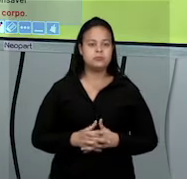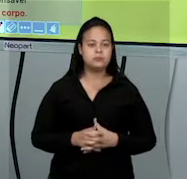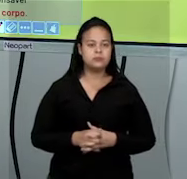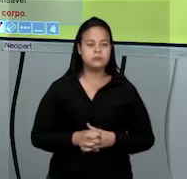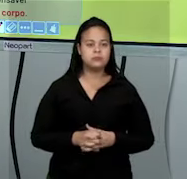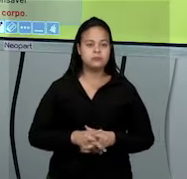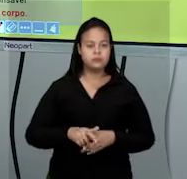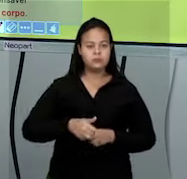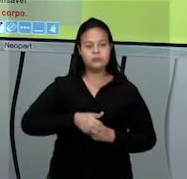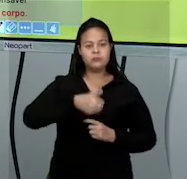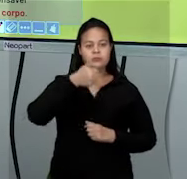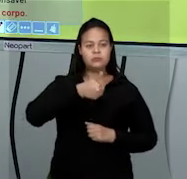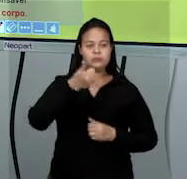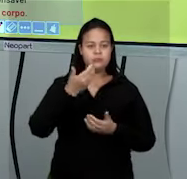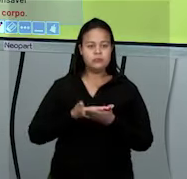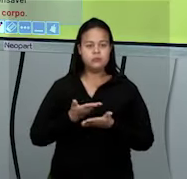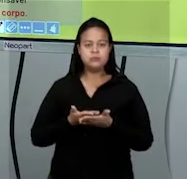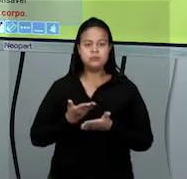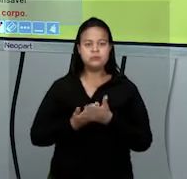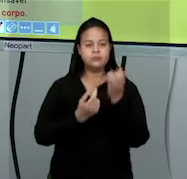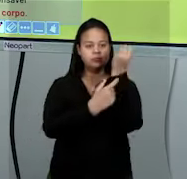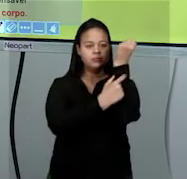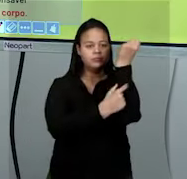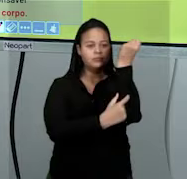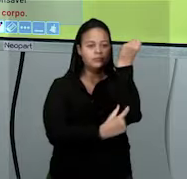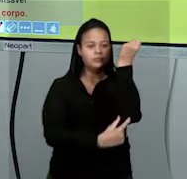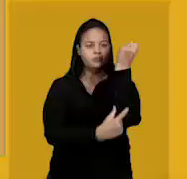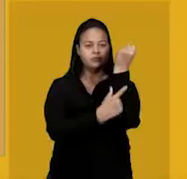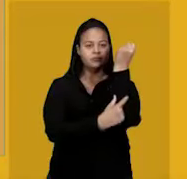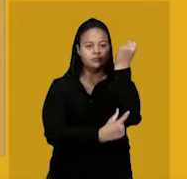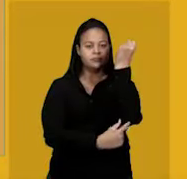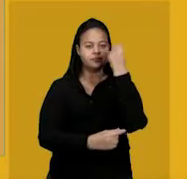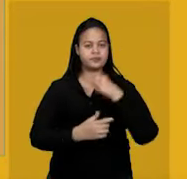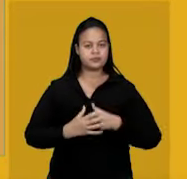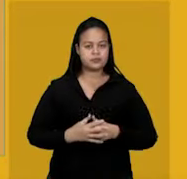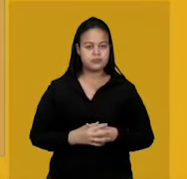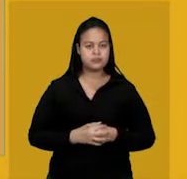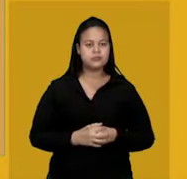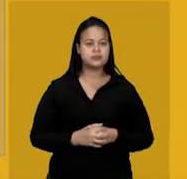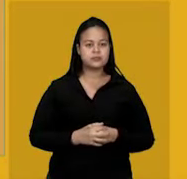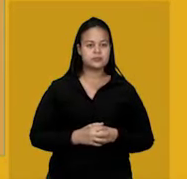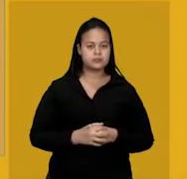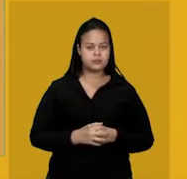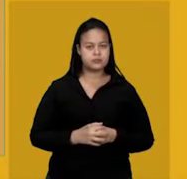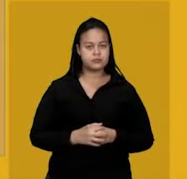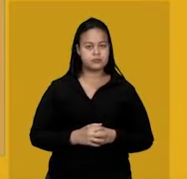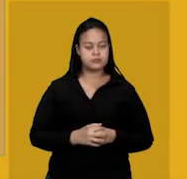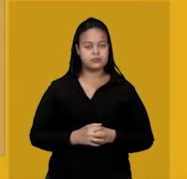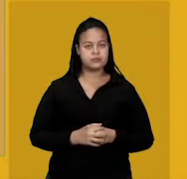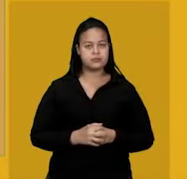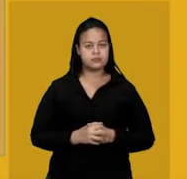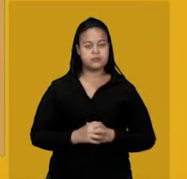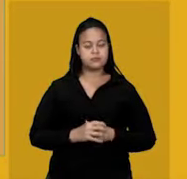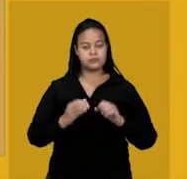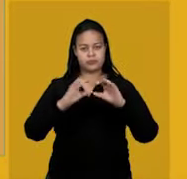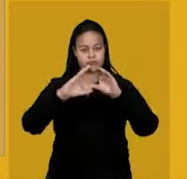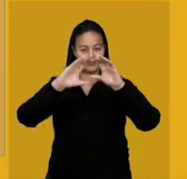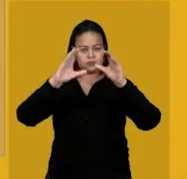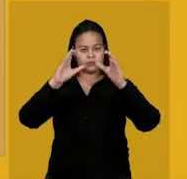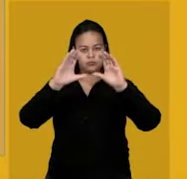Então, primeiro vamos estudar sobre a medula espinhal. A medula espinhal é um órgão em